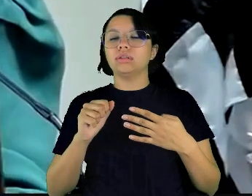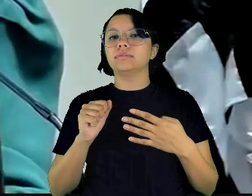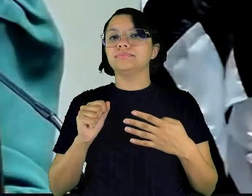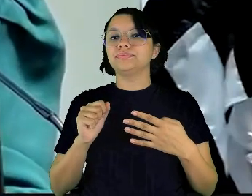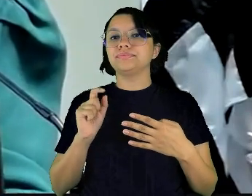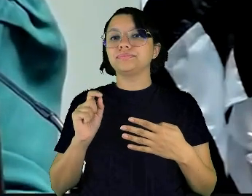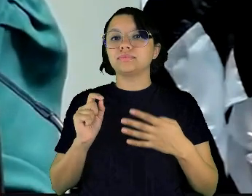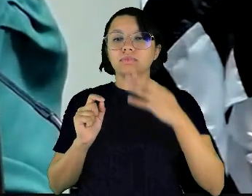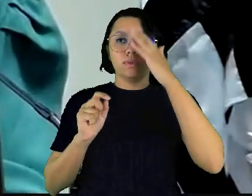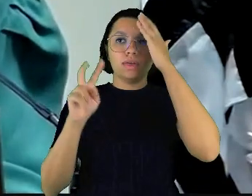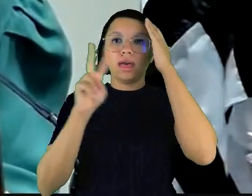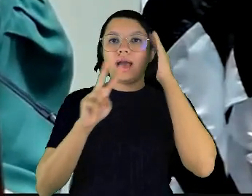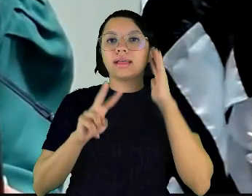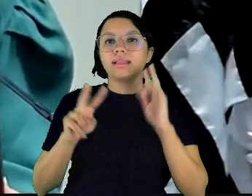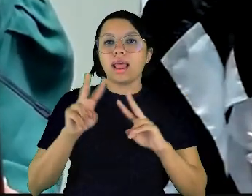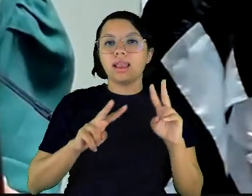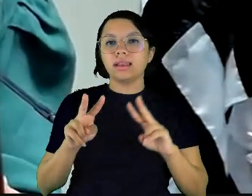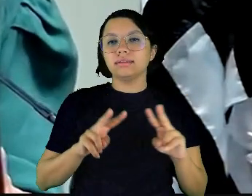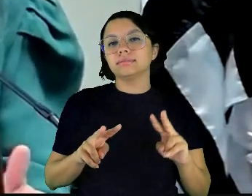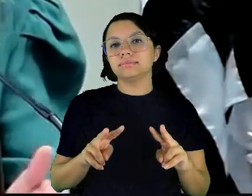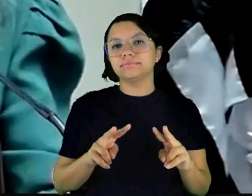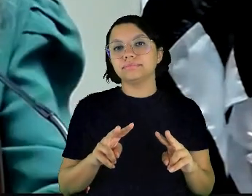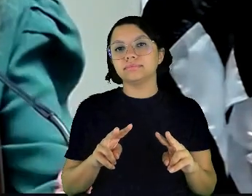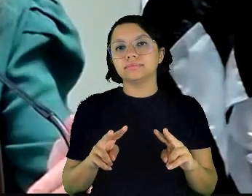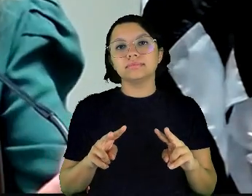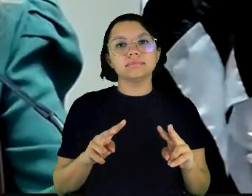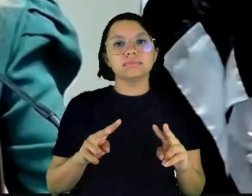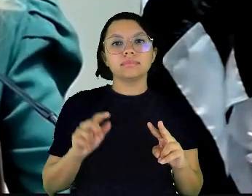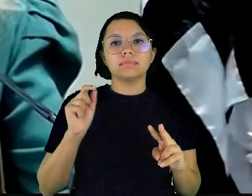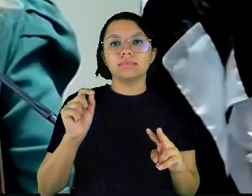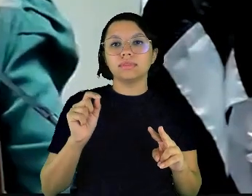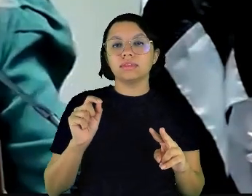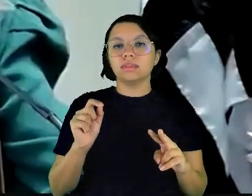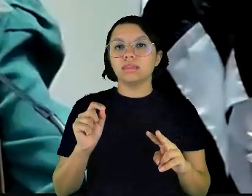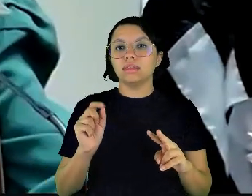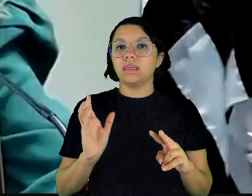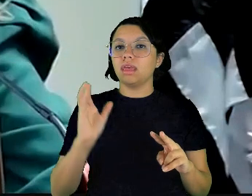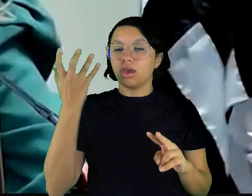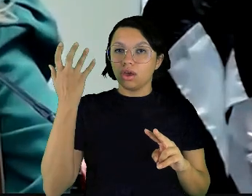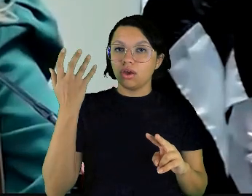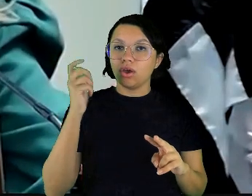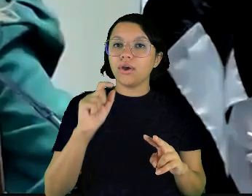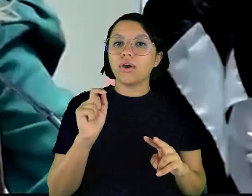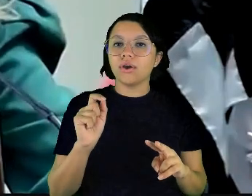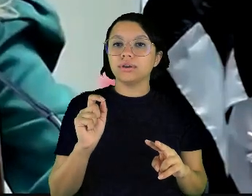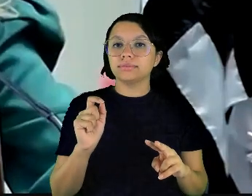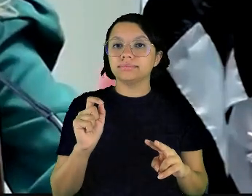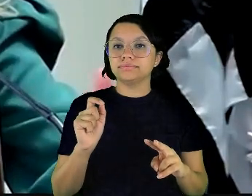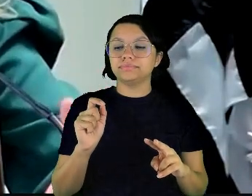STJ analisa e define, né, que